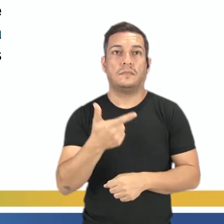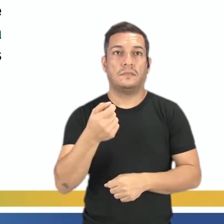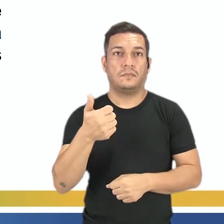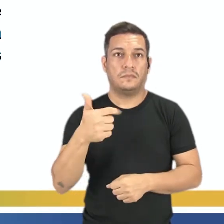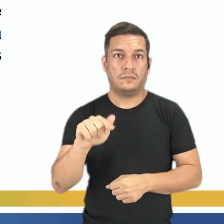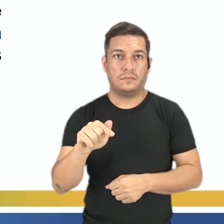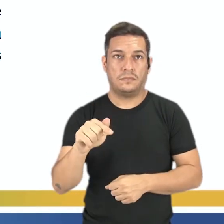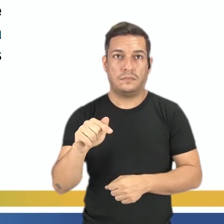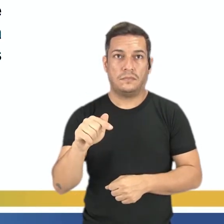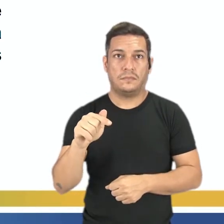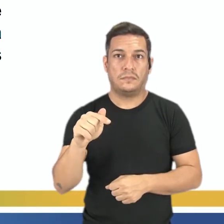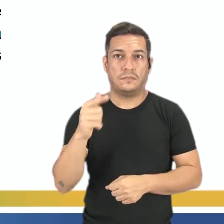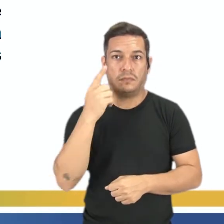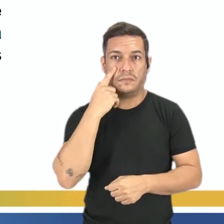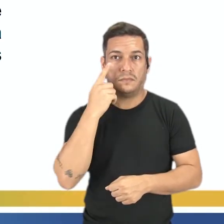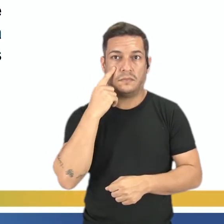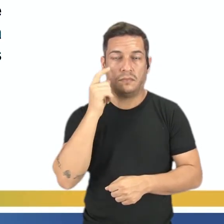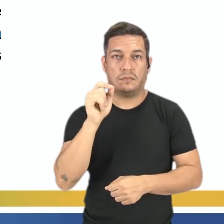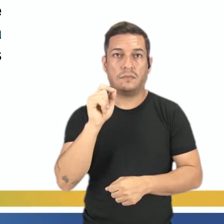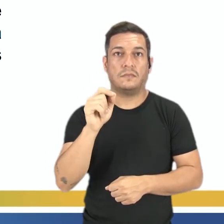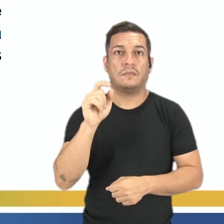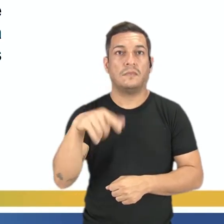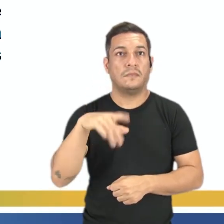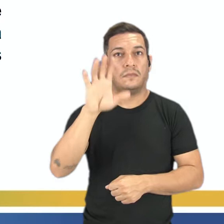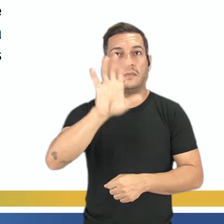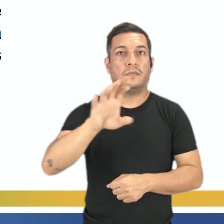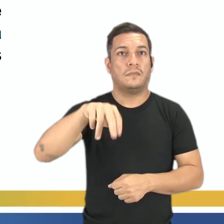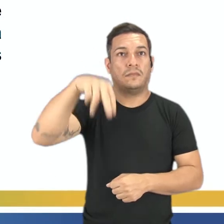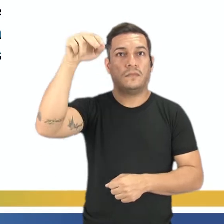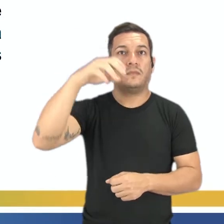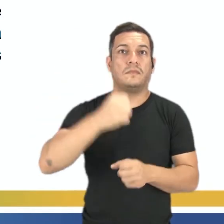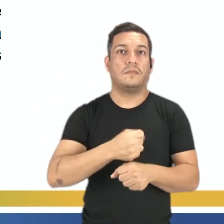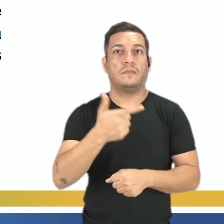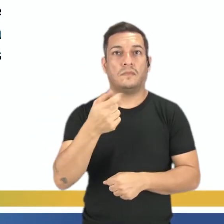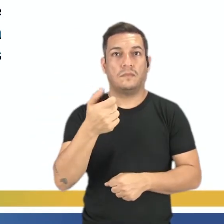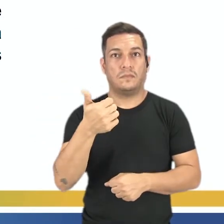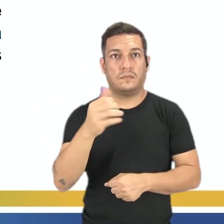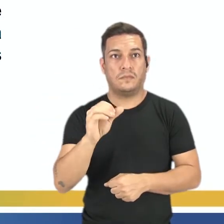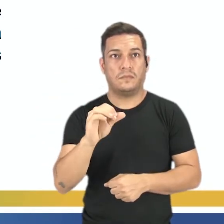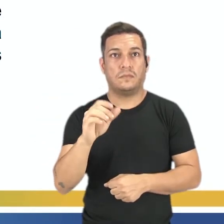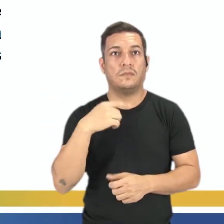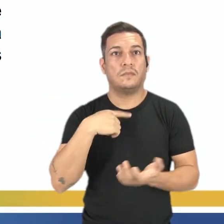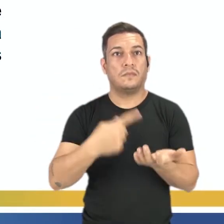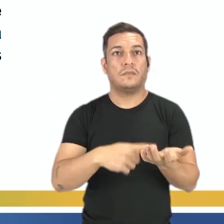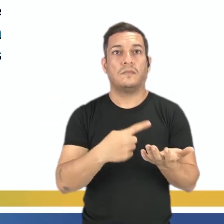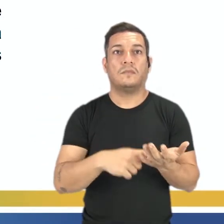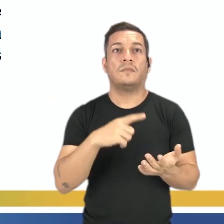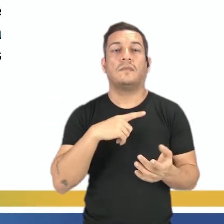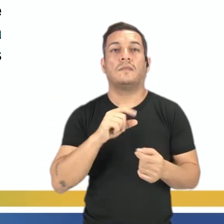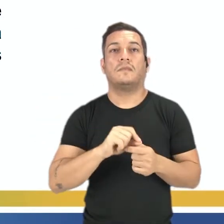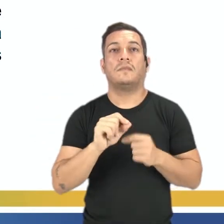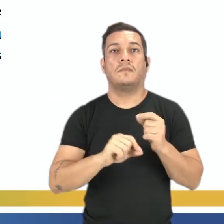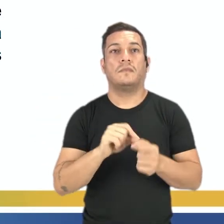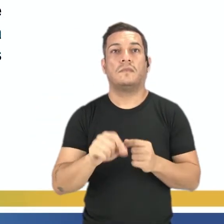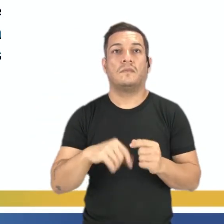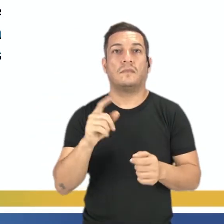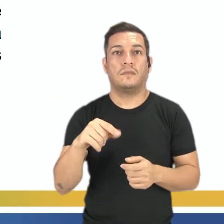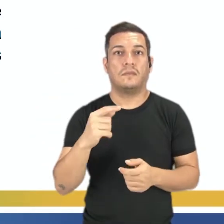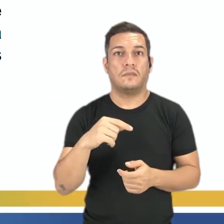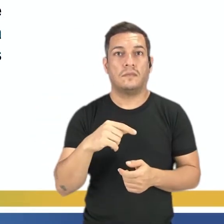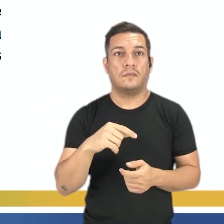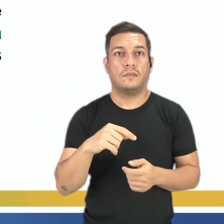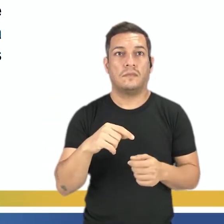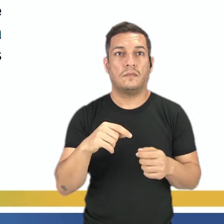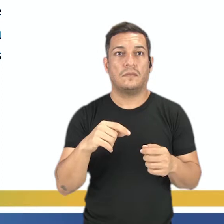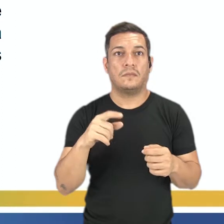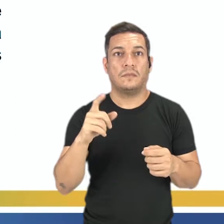de hectares, né, estavam em conflito aqui na região norte. Em 2016, um acordo feito pela CPT, que é a Comissão Pastoral de